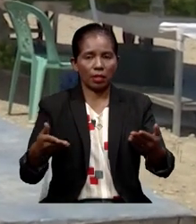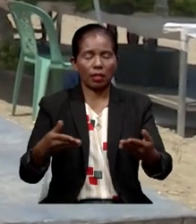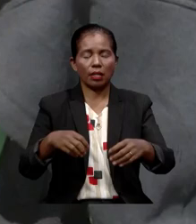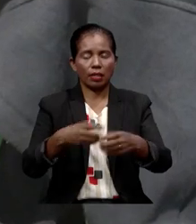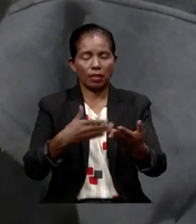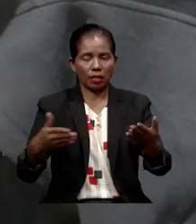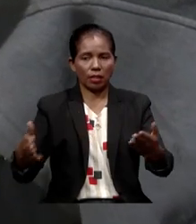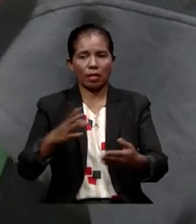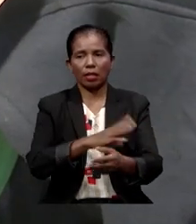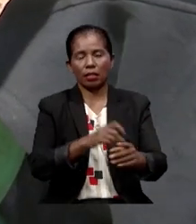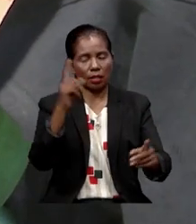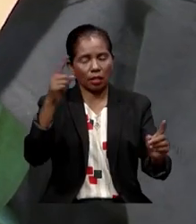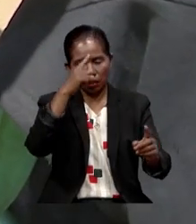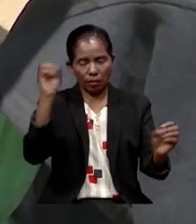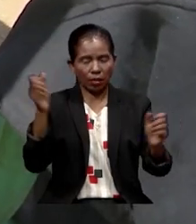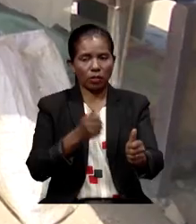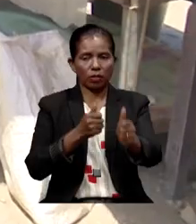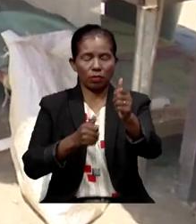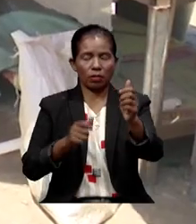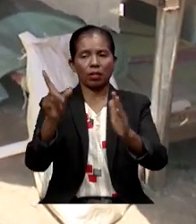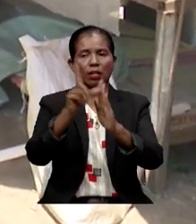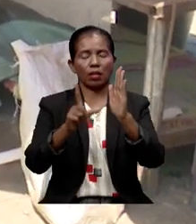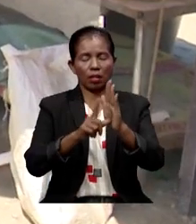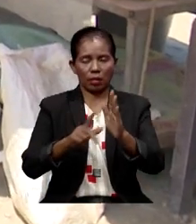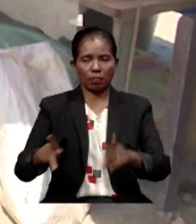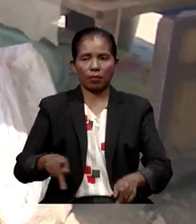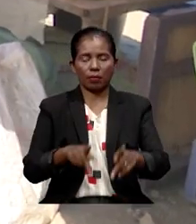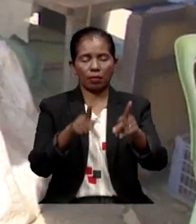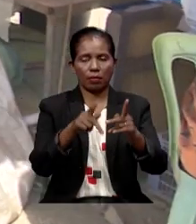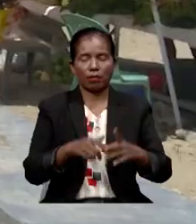Campumbaro, também obedece a lei e ordem pública. Abraão Amaral, Ziamen.